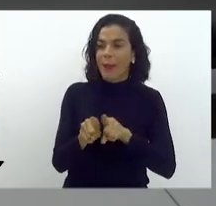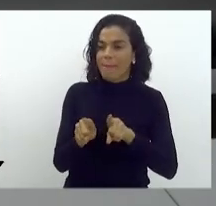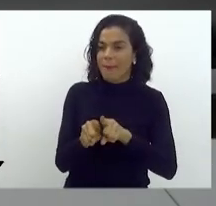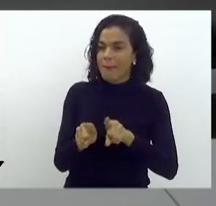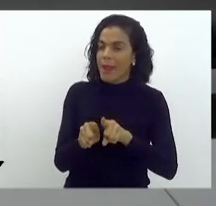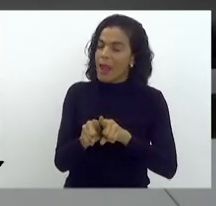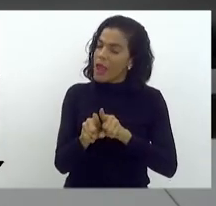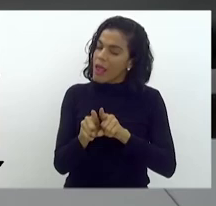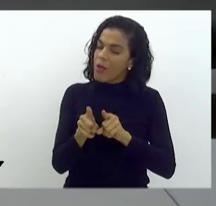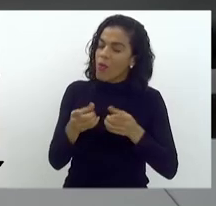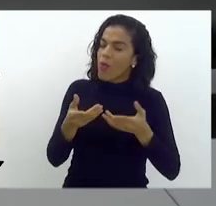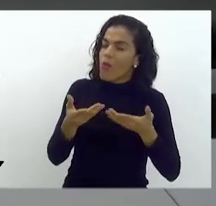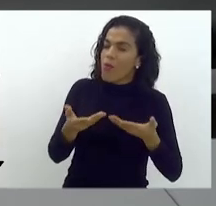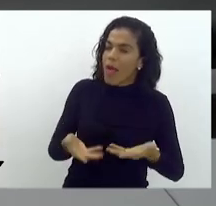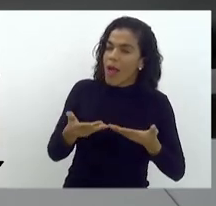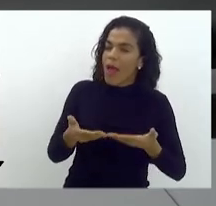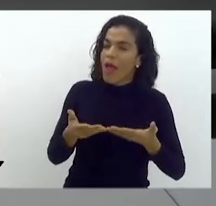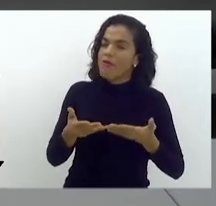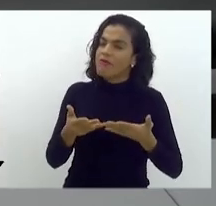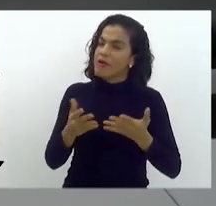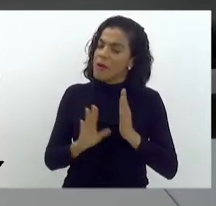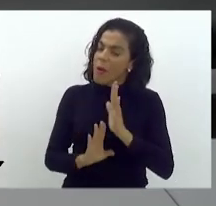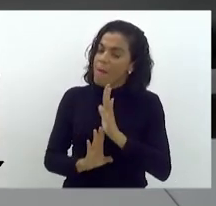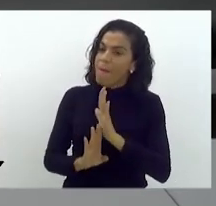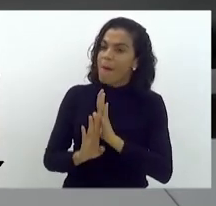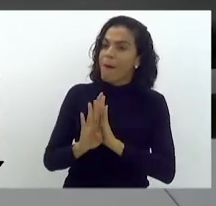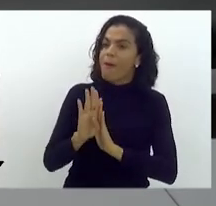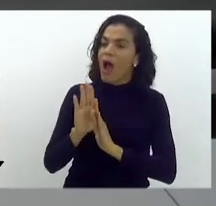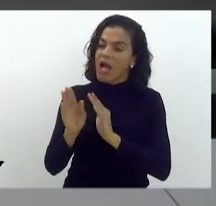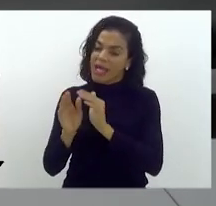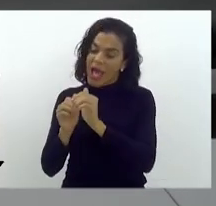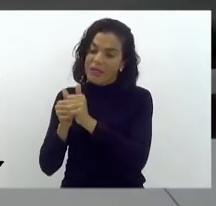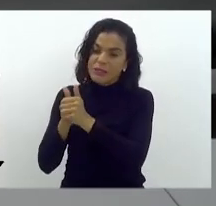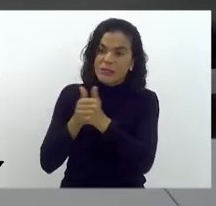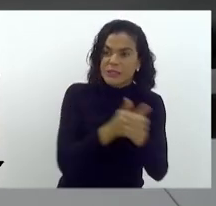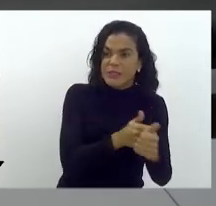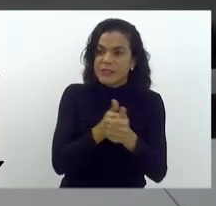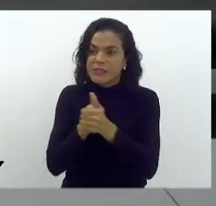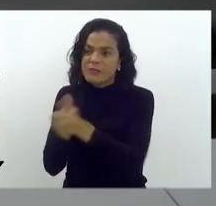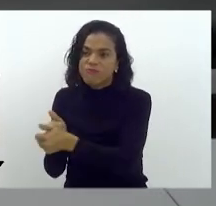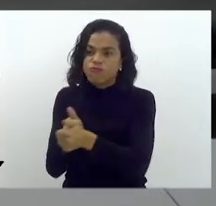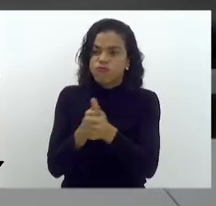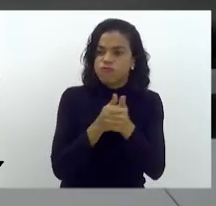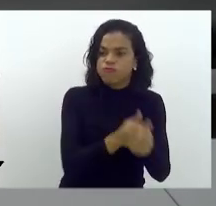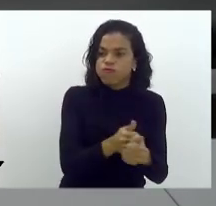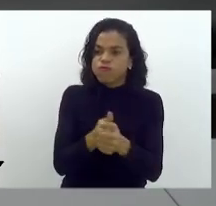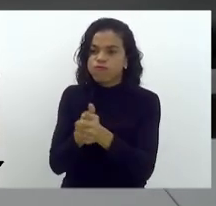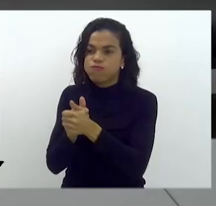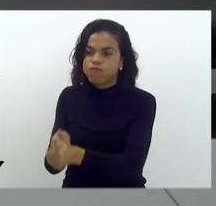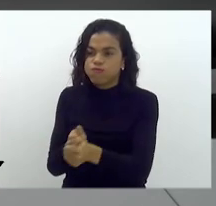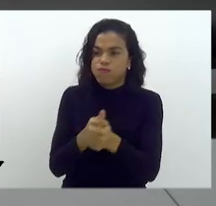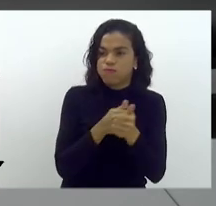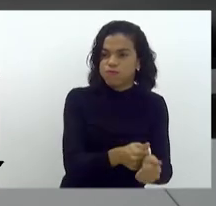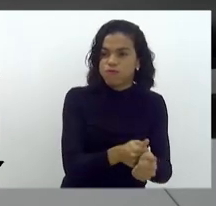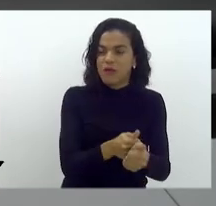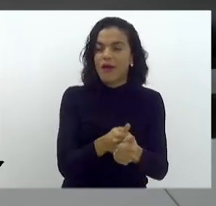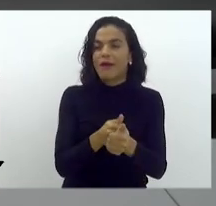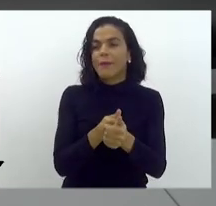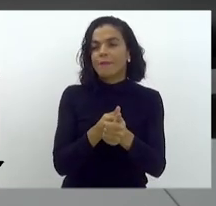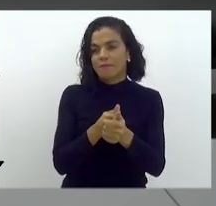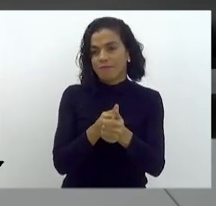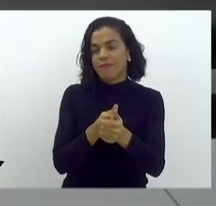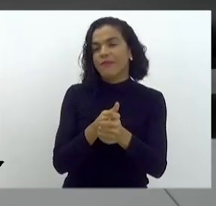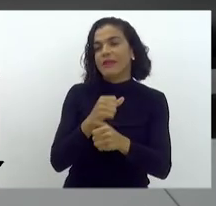aumento dos crimes dos token que são pessoas perseguindo e causando